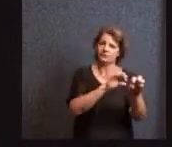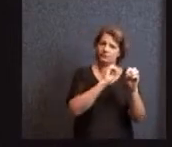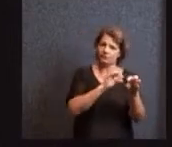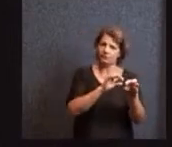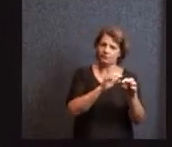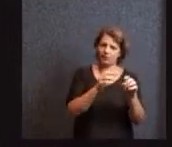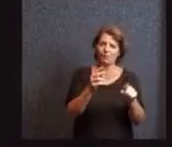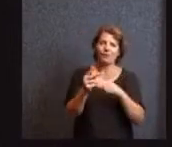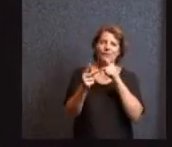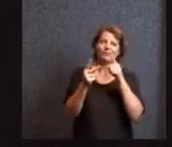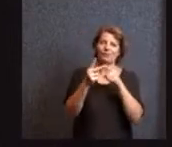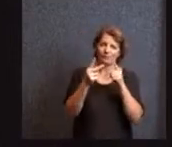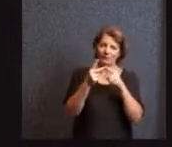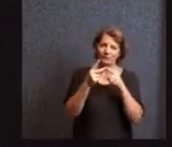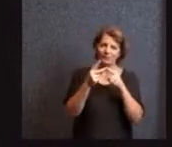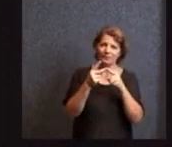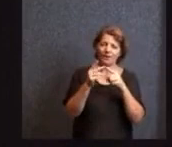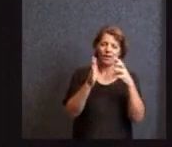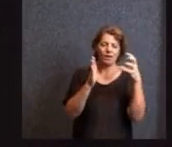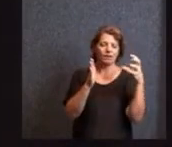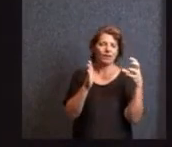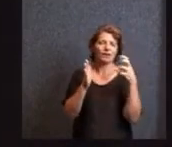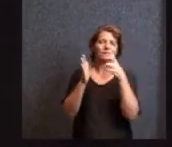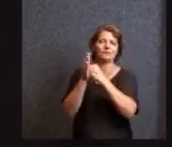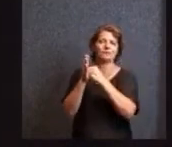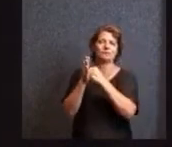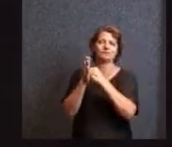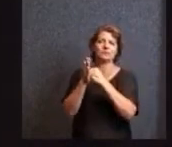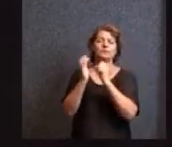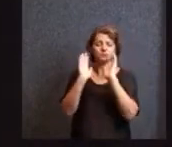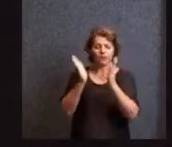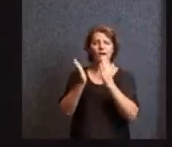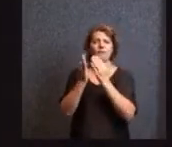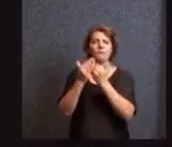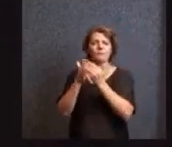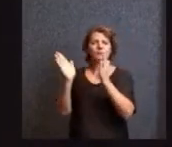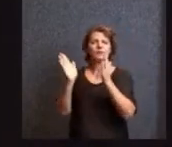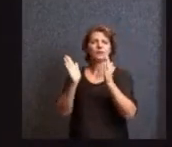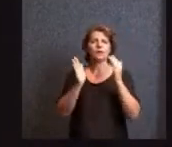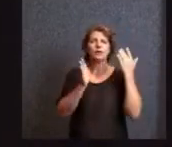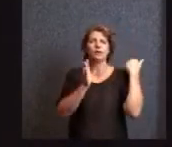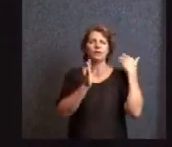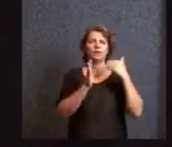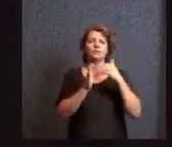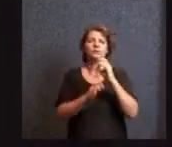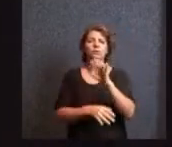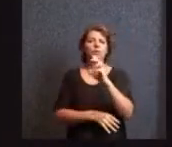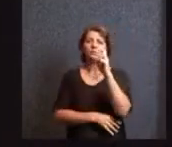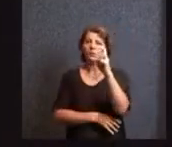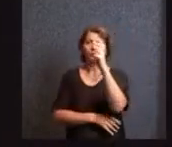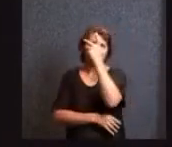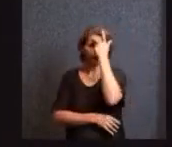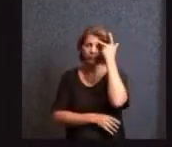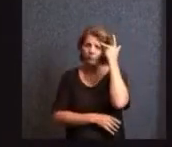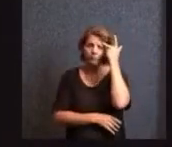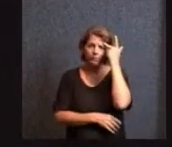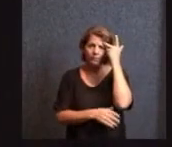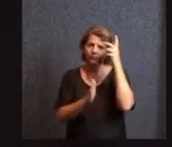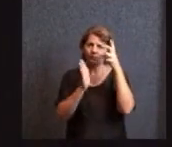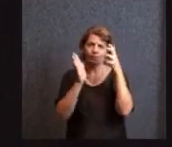etapa, as inscrições foram abertas e nós encerramos com 5 pessoas apenas. Nós